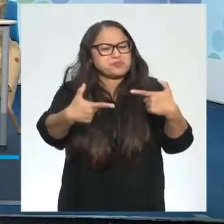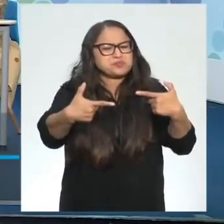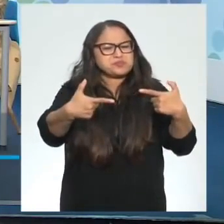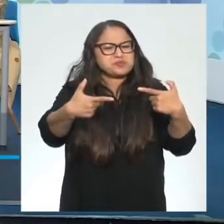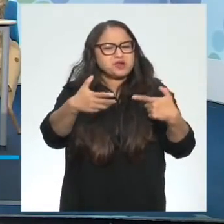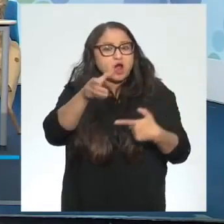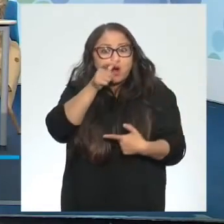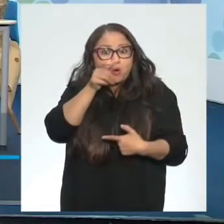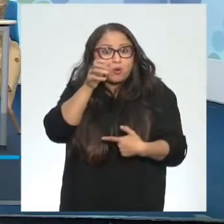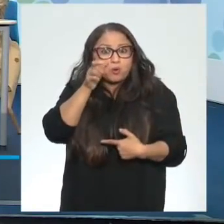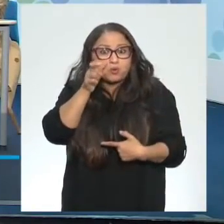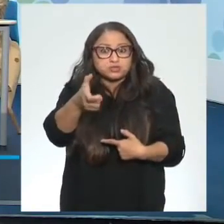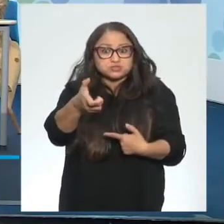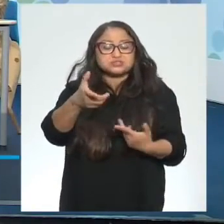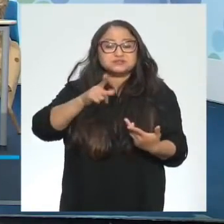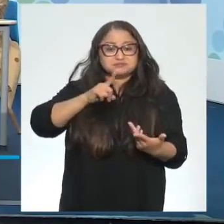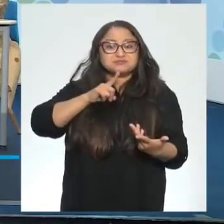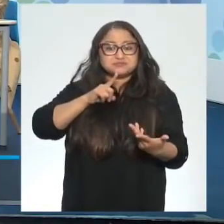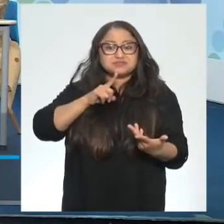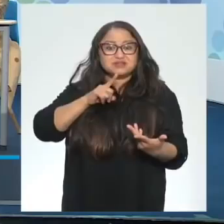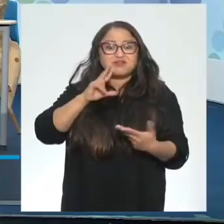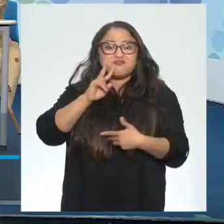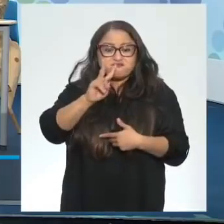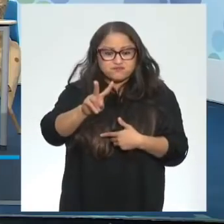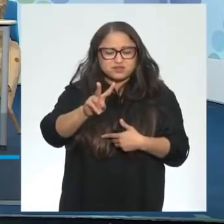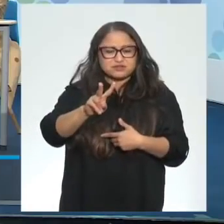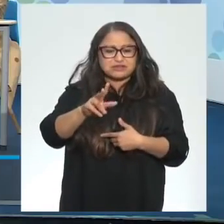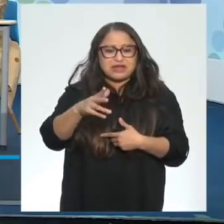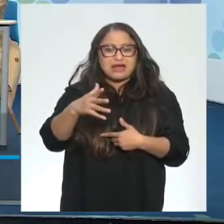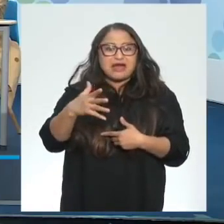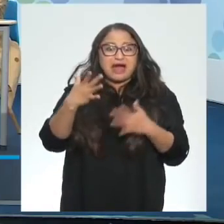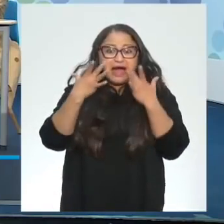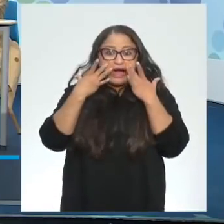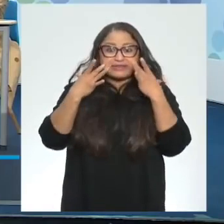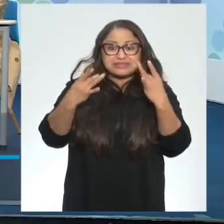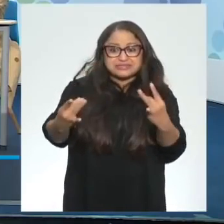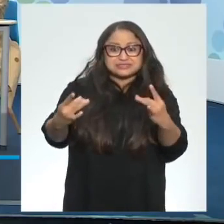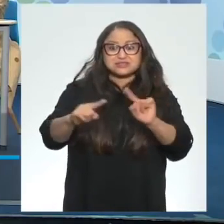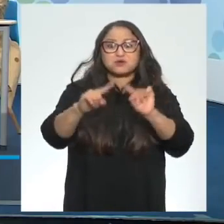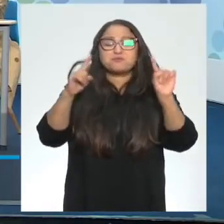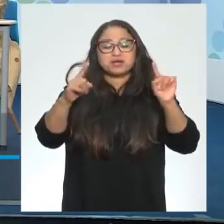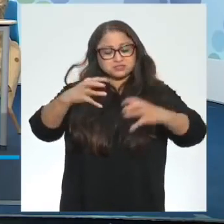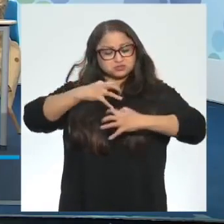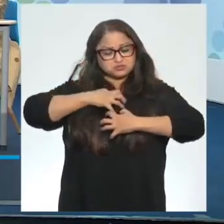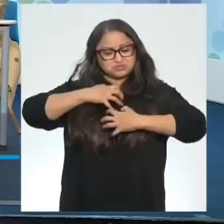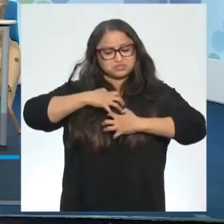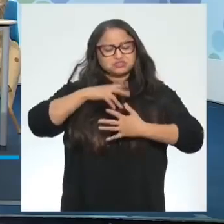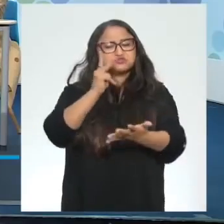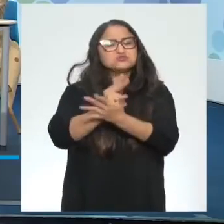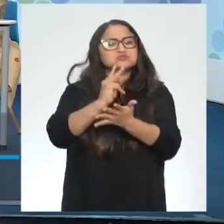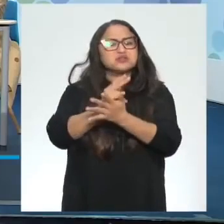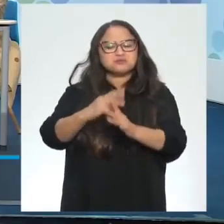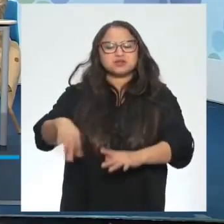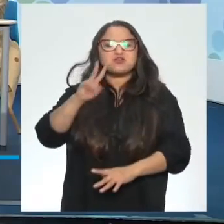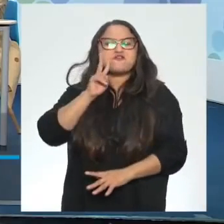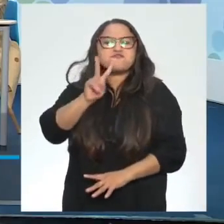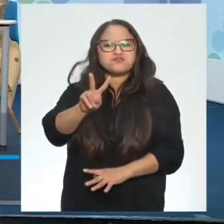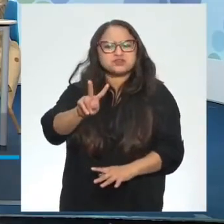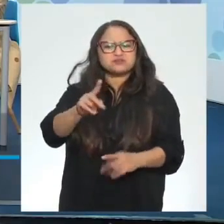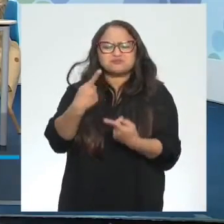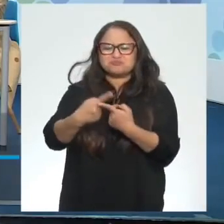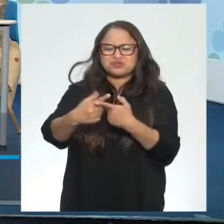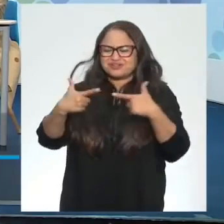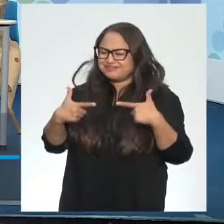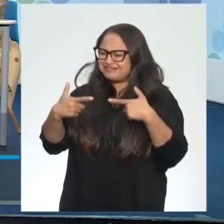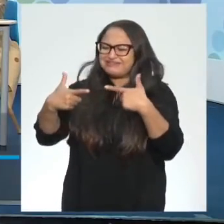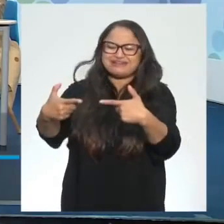de ver. Esses temas geralmente despertam a atenção deles, mas é nesse sentido que a gente tem que fazer o olhar, porque guerra é uma coisa que a gente não quer